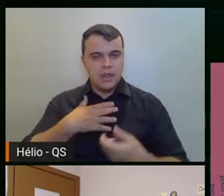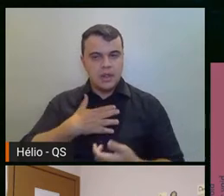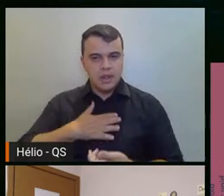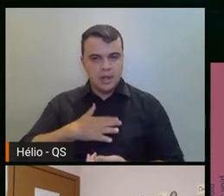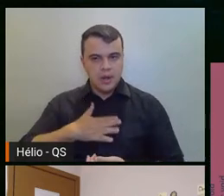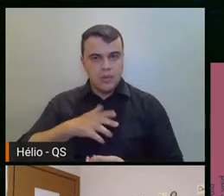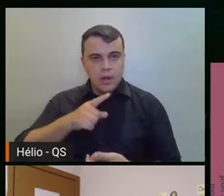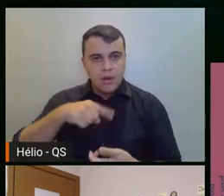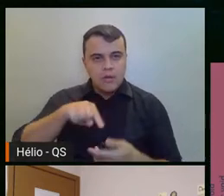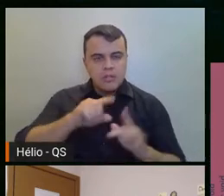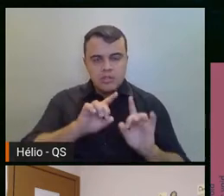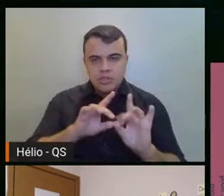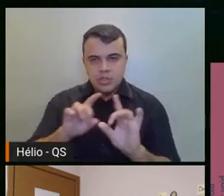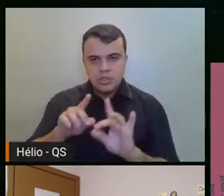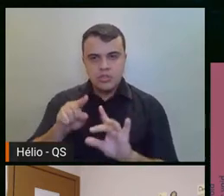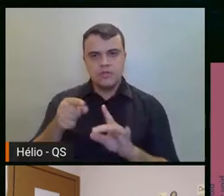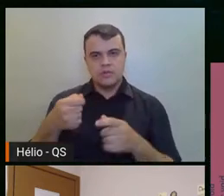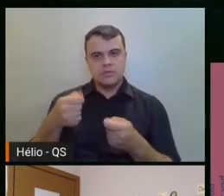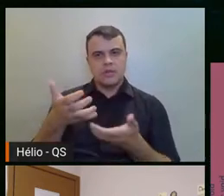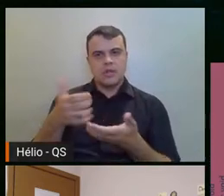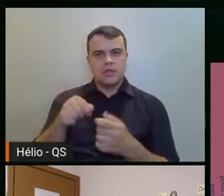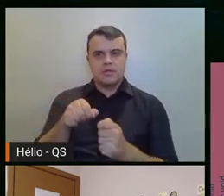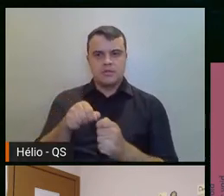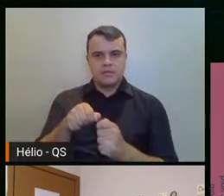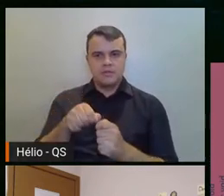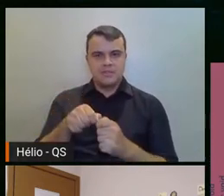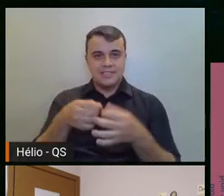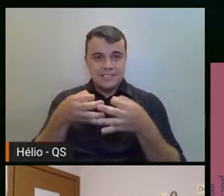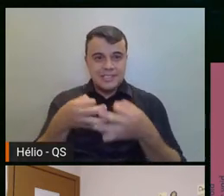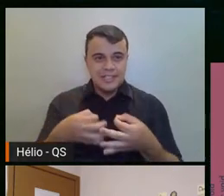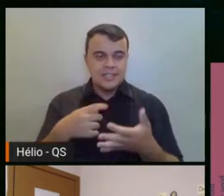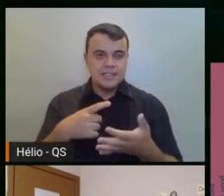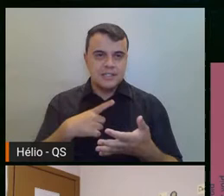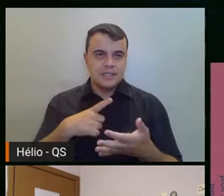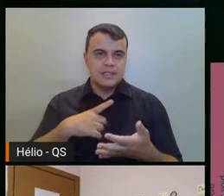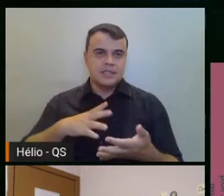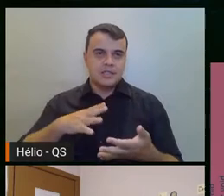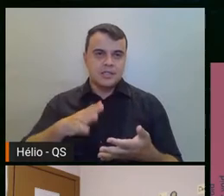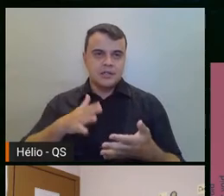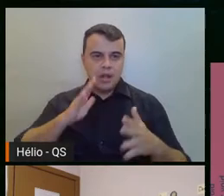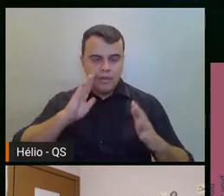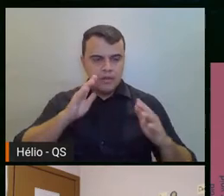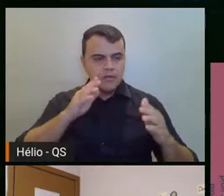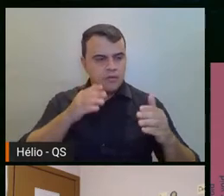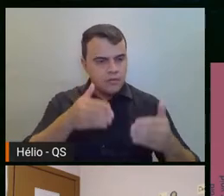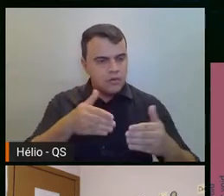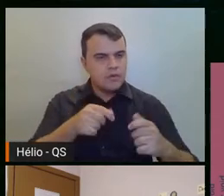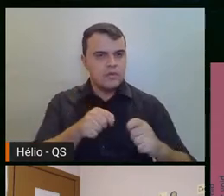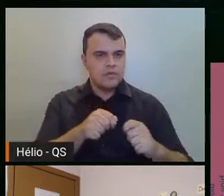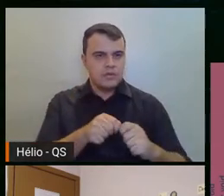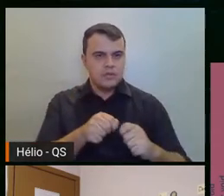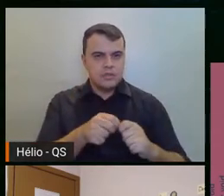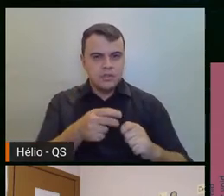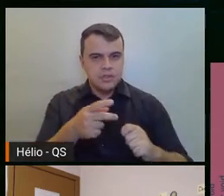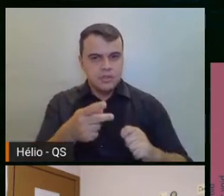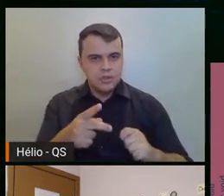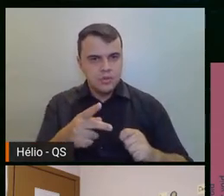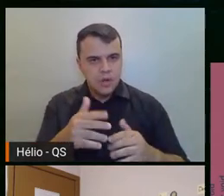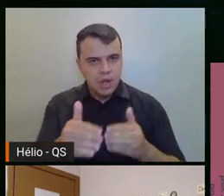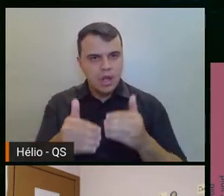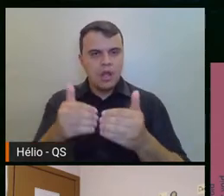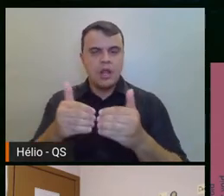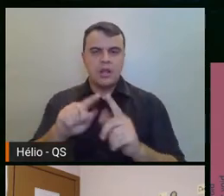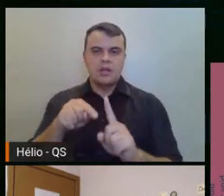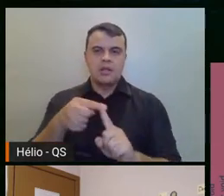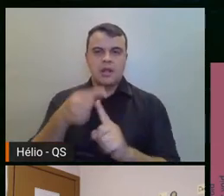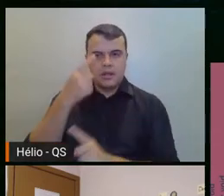ali ou dia a dia do que você precisa fazer mas pode ter certeza que você vai ter direção para fazer a sua família Extra né que é